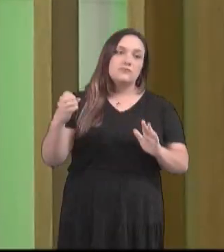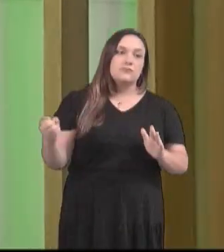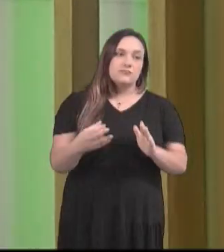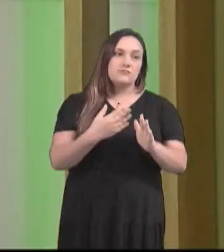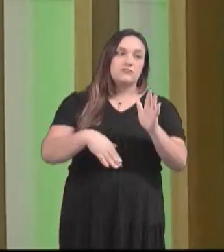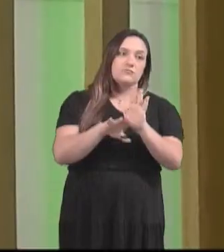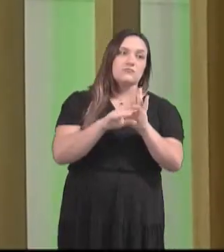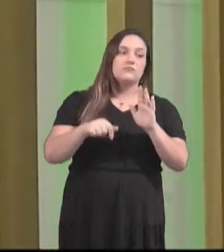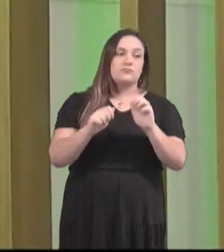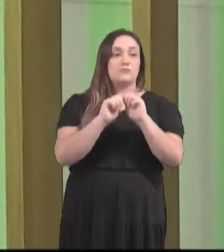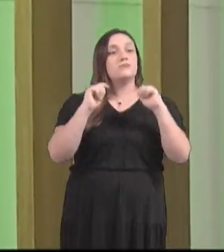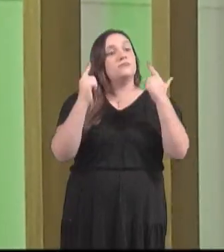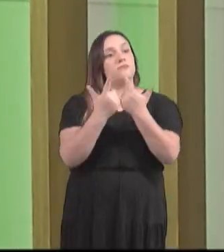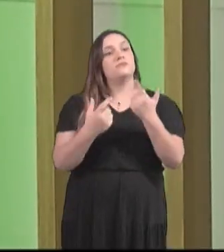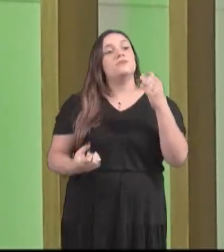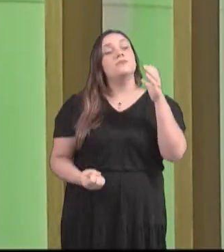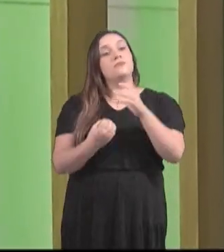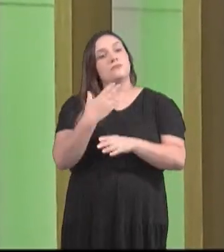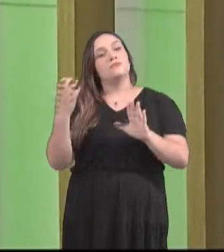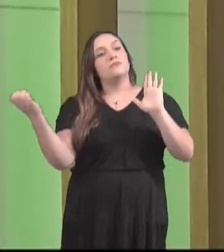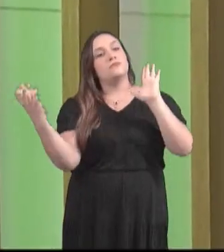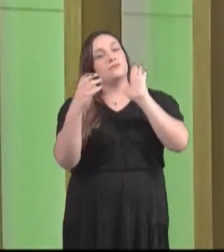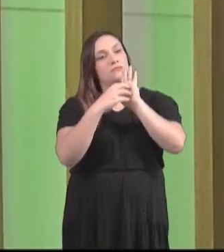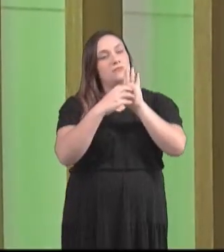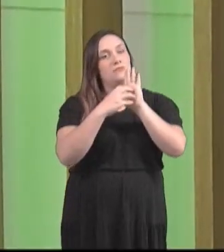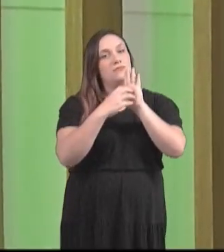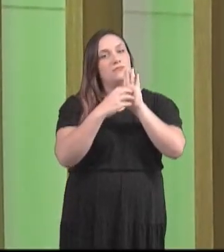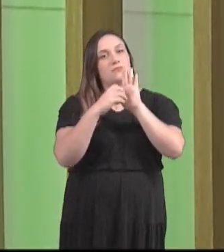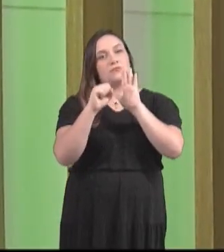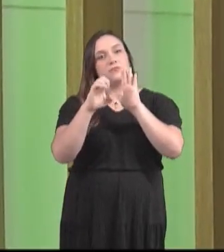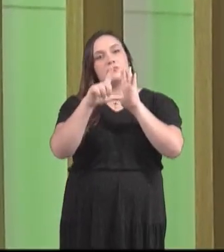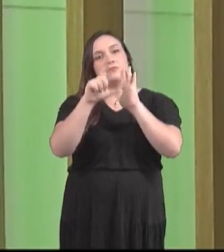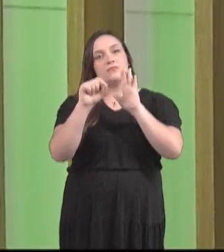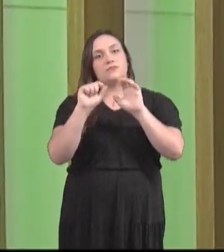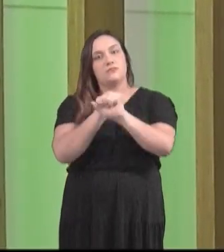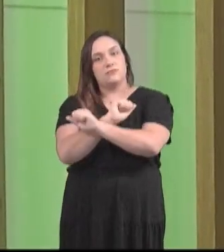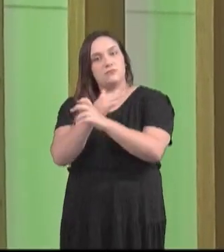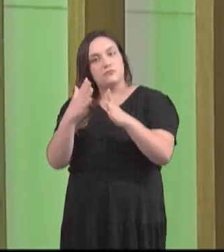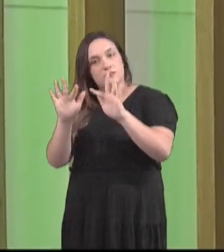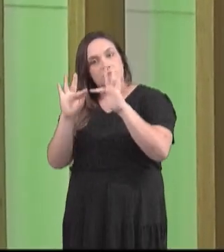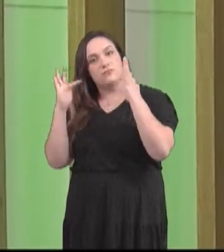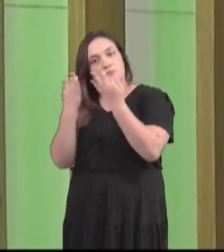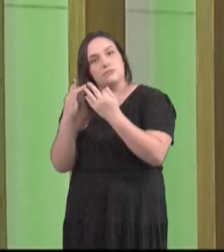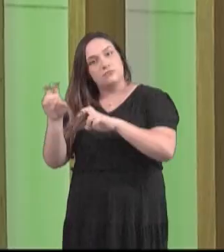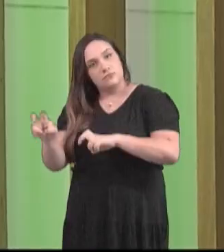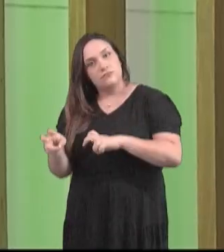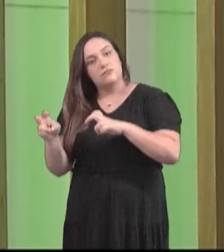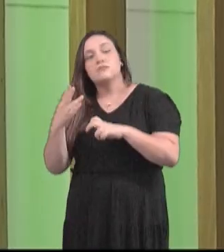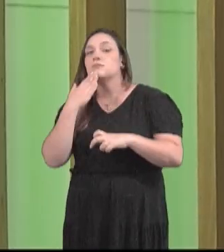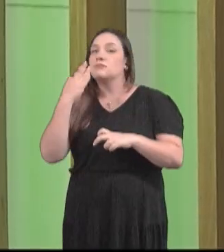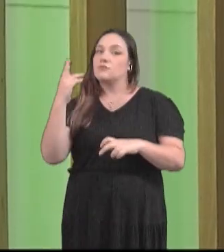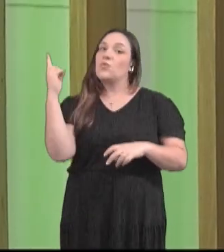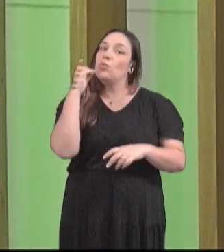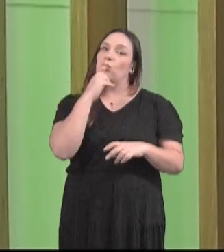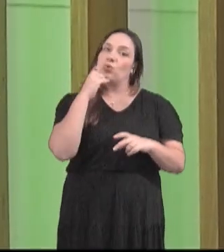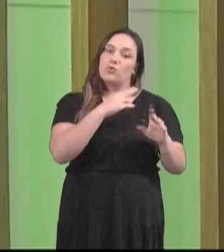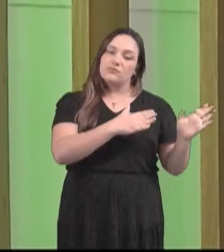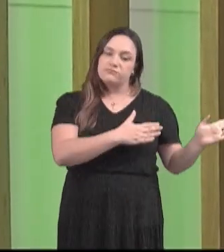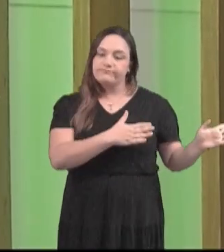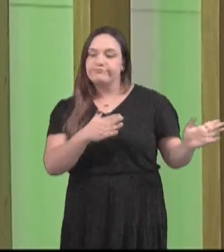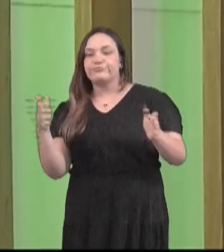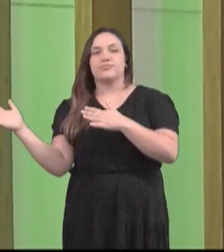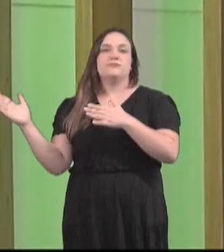aqui na Assembleia que cria um selo da agricultura familiar e pediu para a mesa diretora a